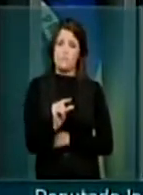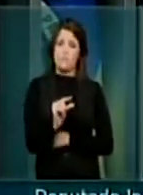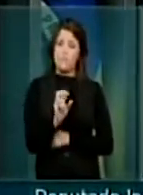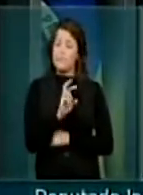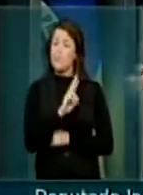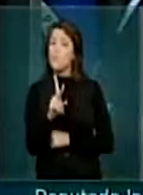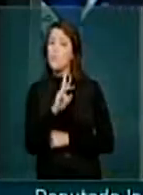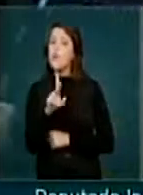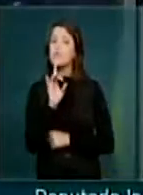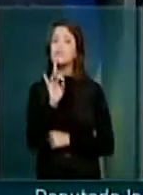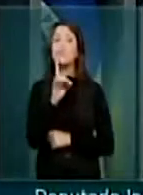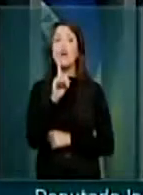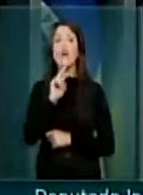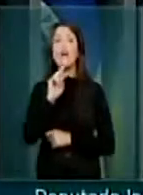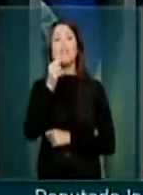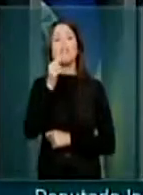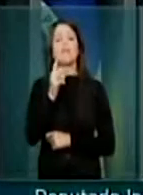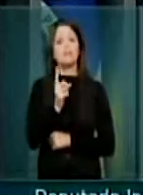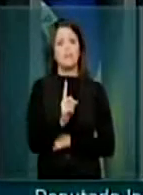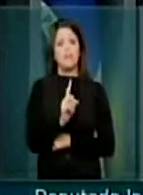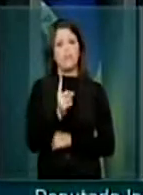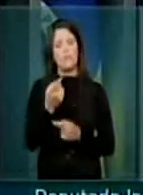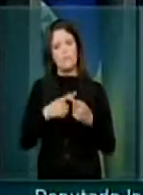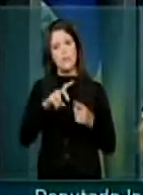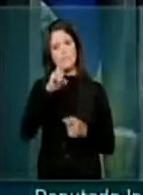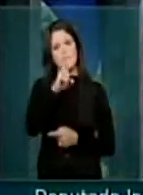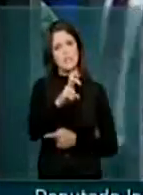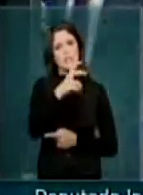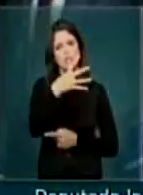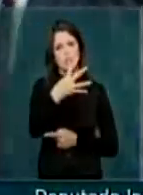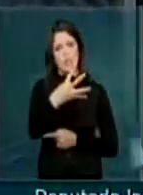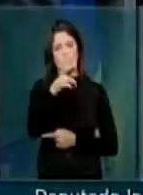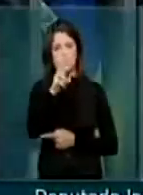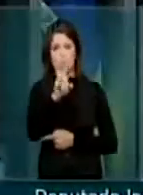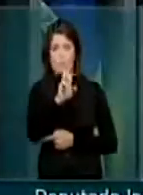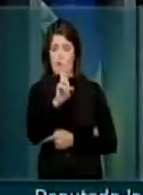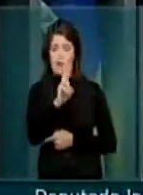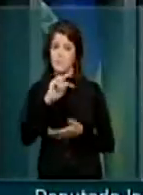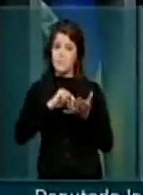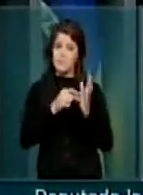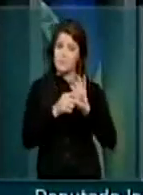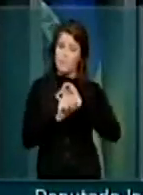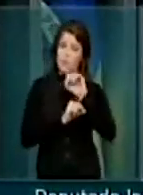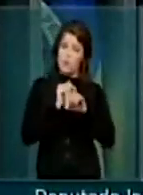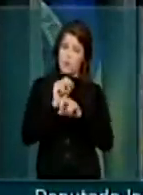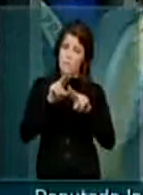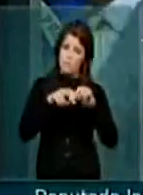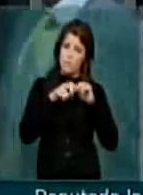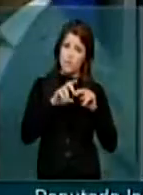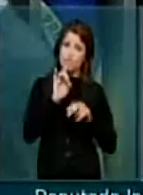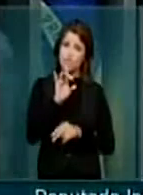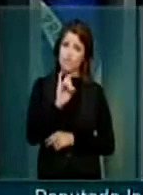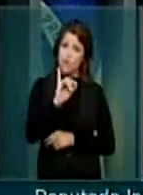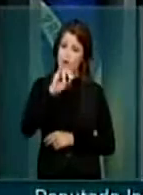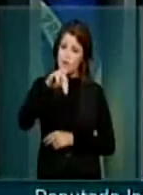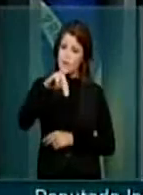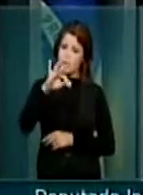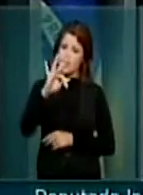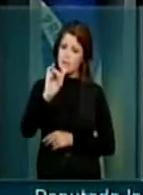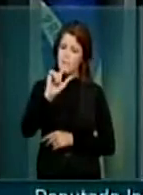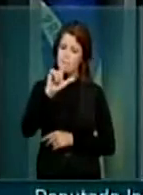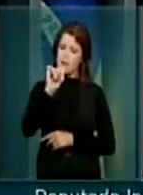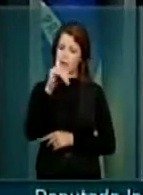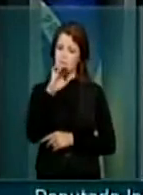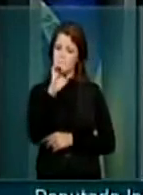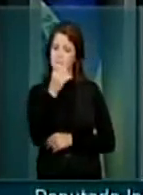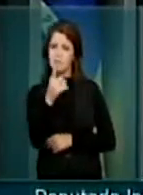não somente a correção. O 545 corresponde, portanto, somente à